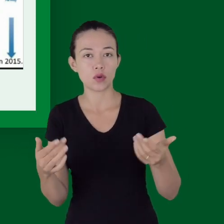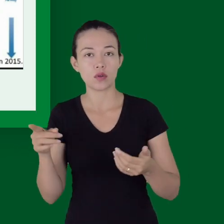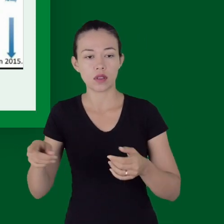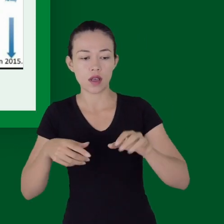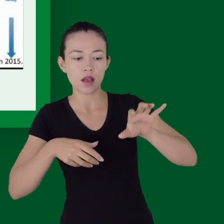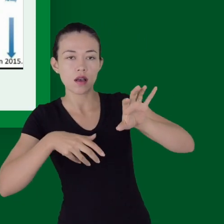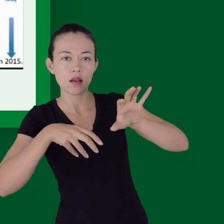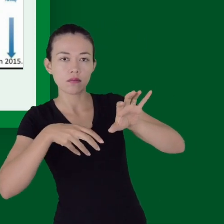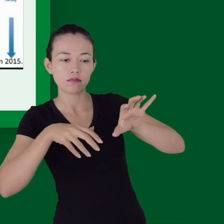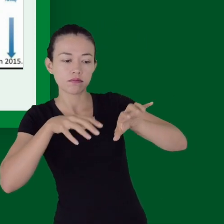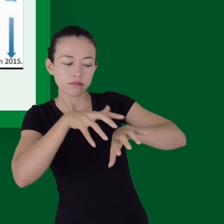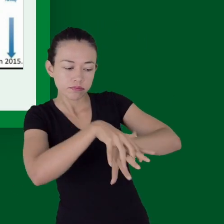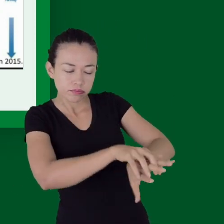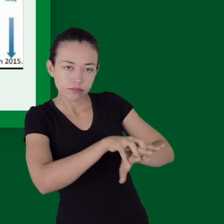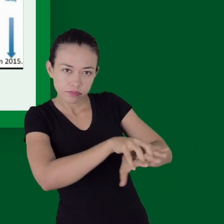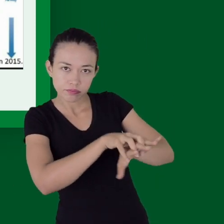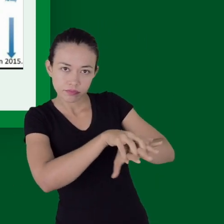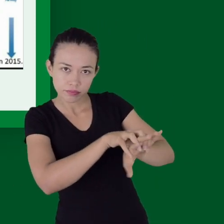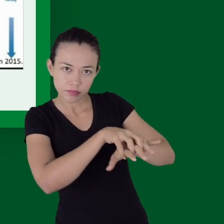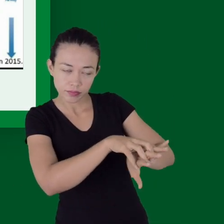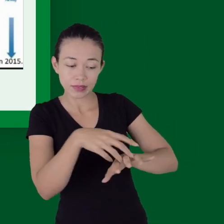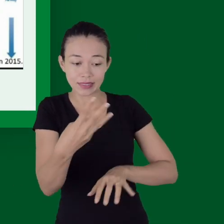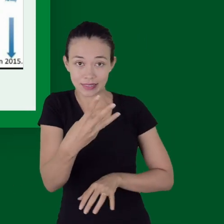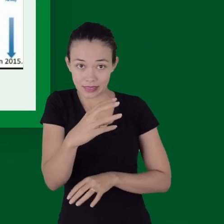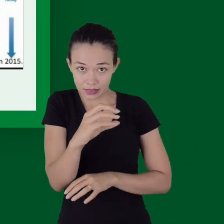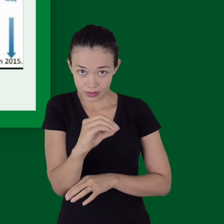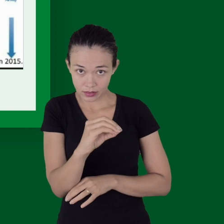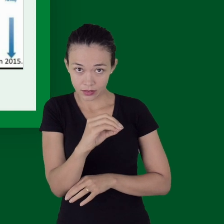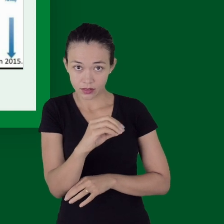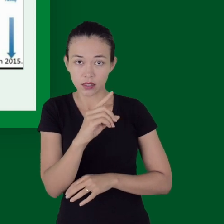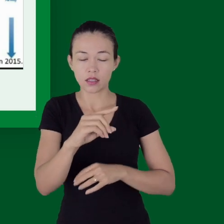2, ele vai inverter com quem está desfibrilando.